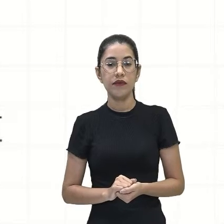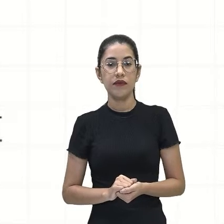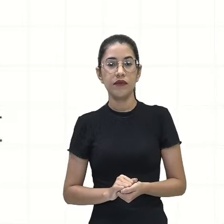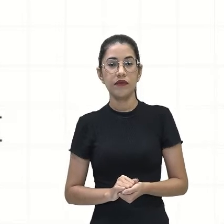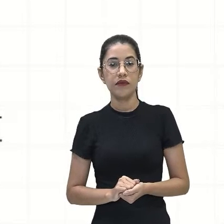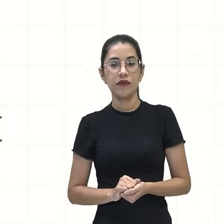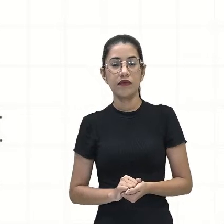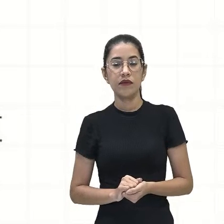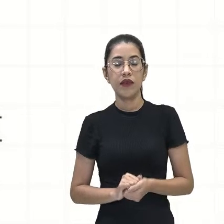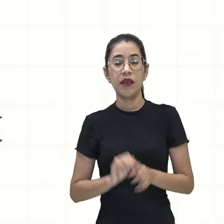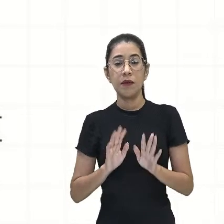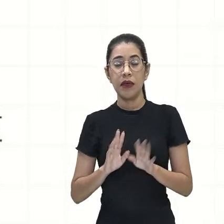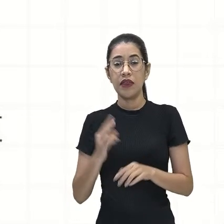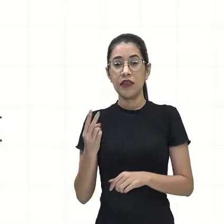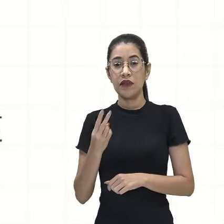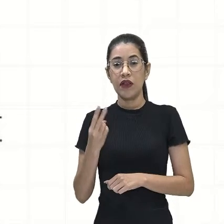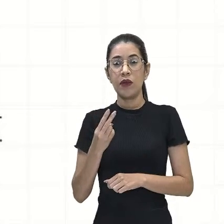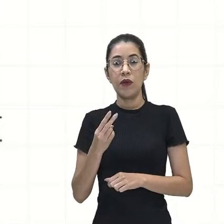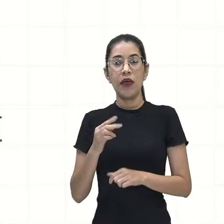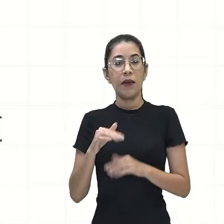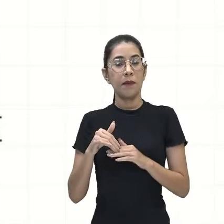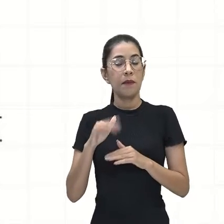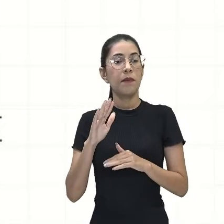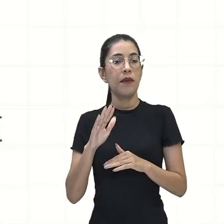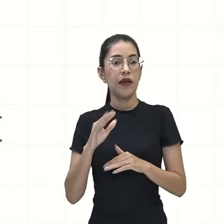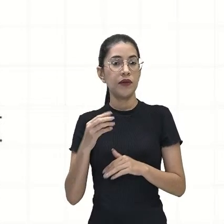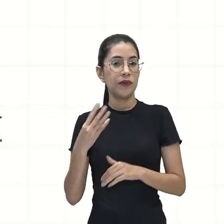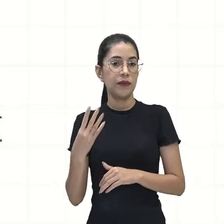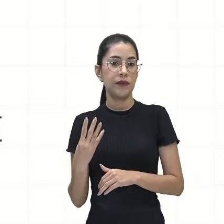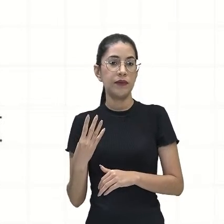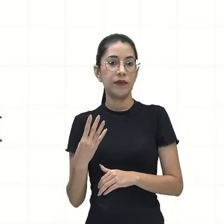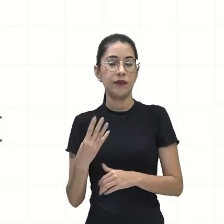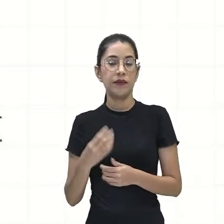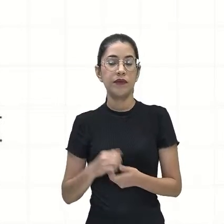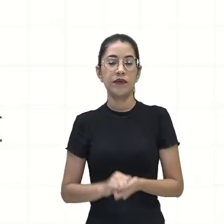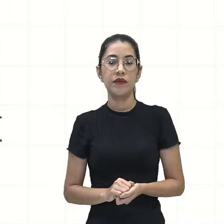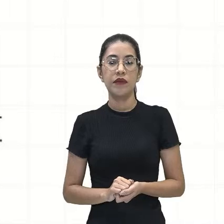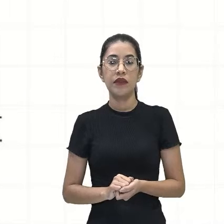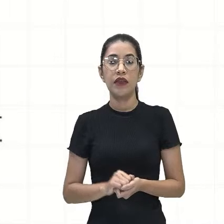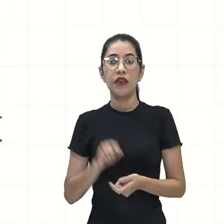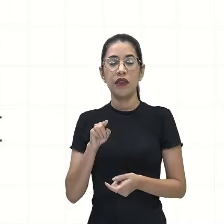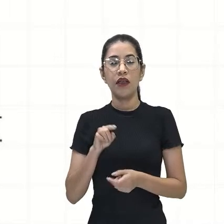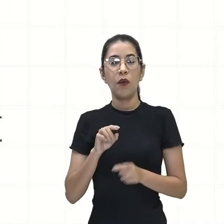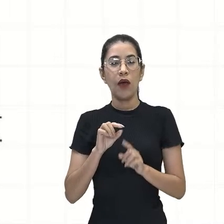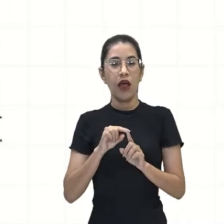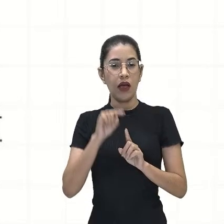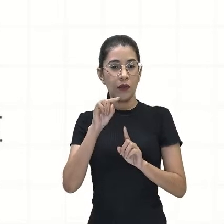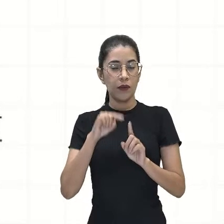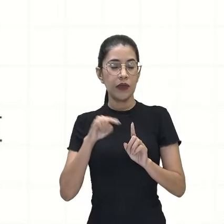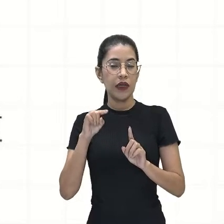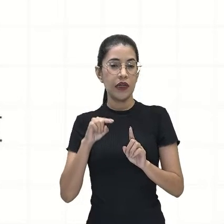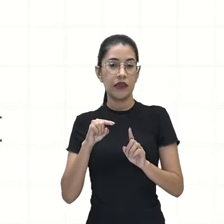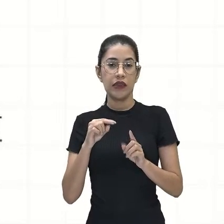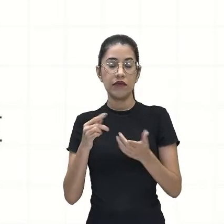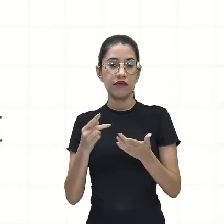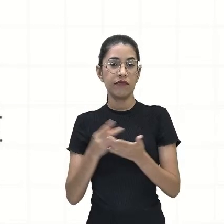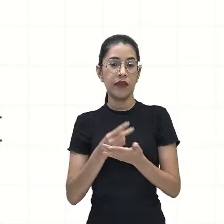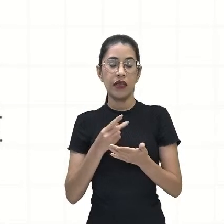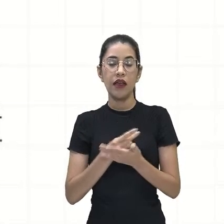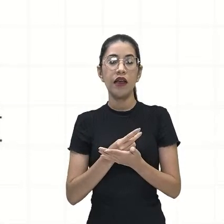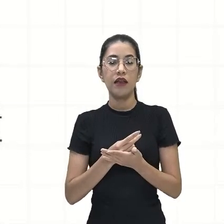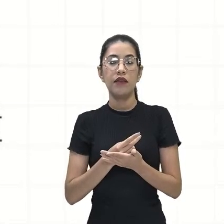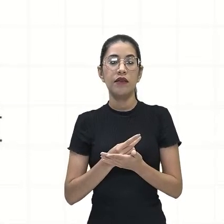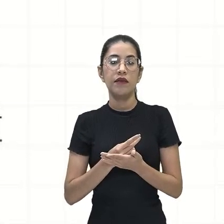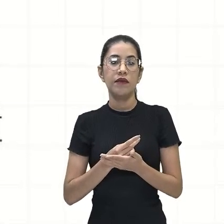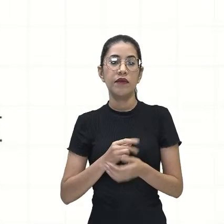4. Só que esse valor aqui é um pouco maior do que 4. Então, essa escala aqui, a escala do desenho, ela não